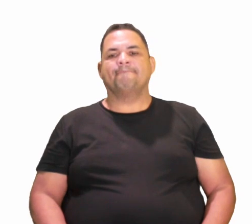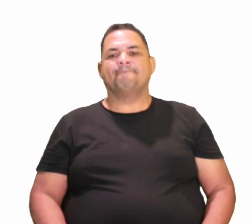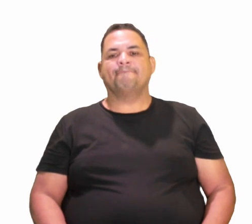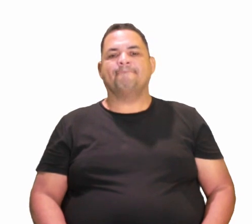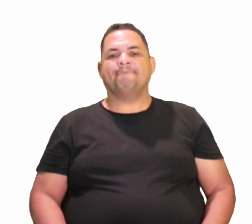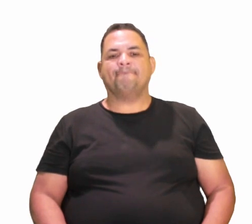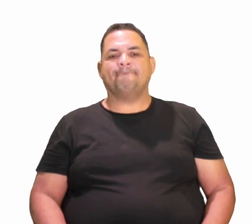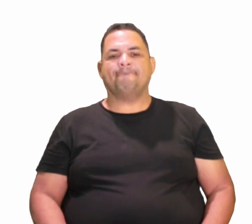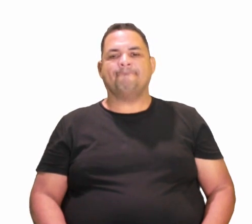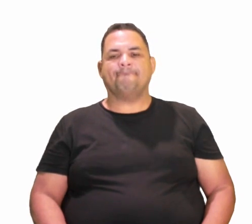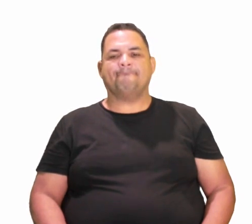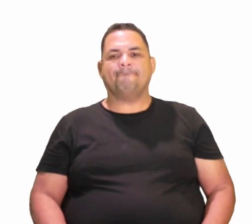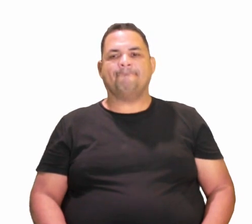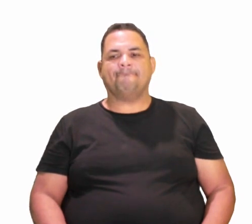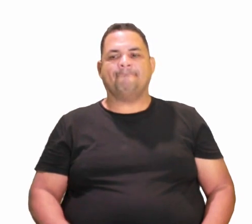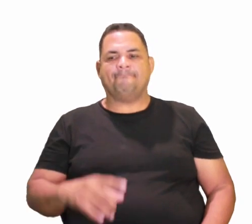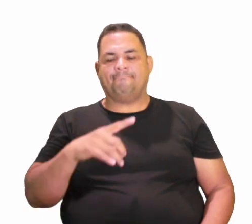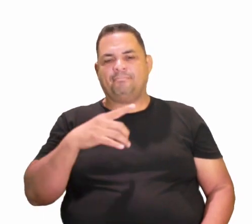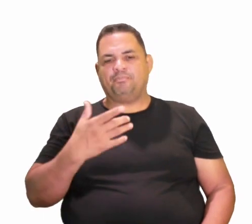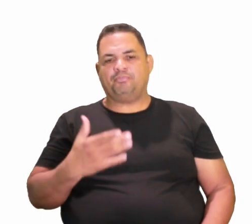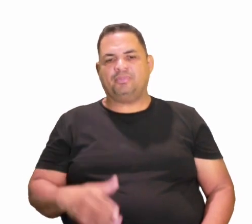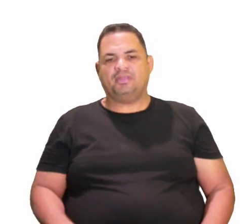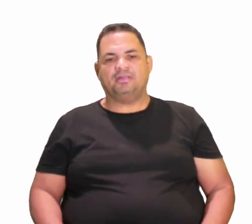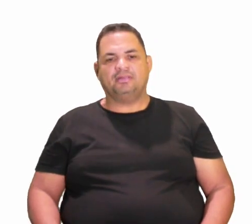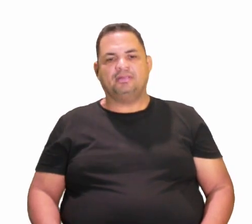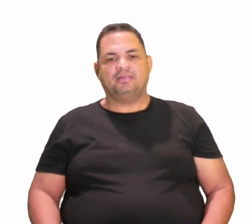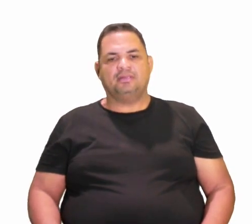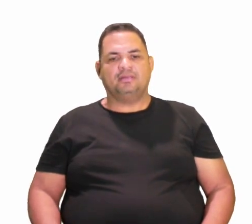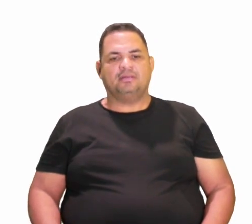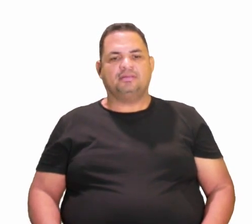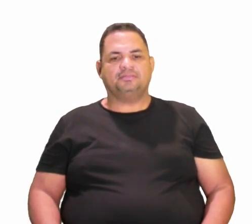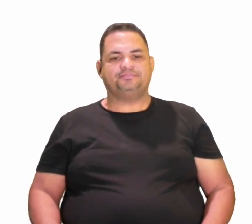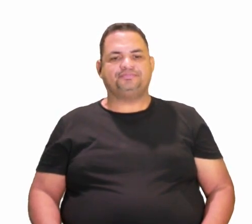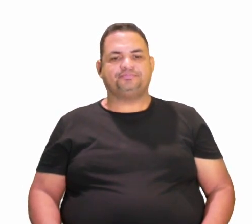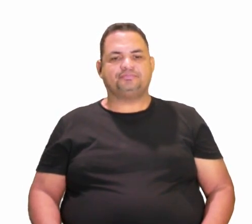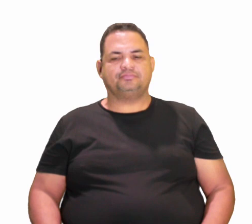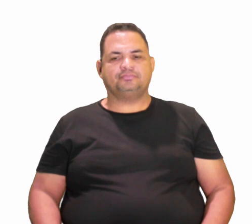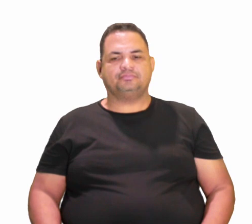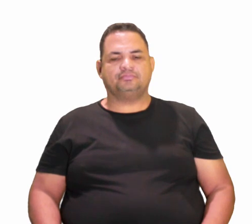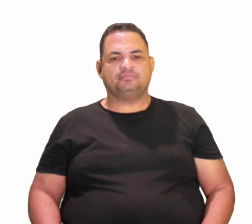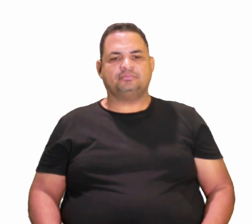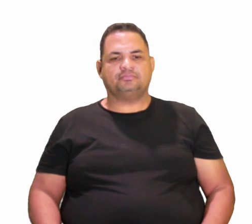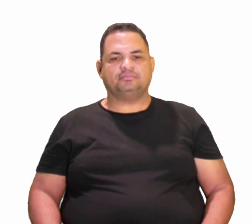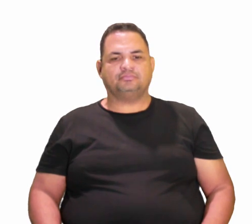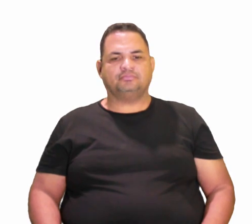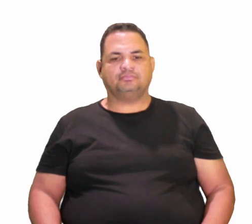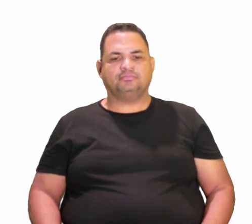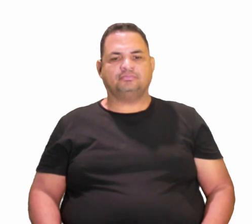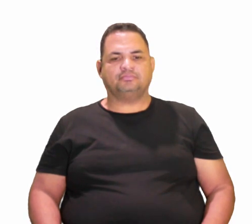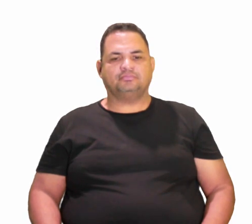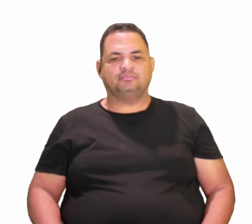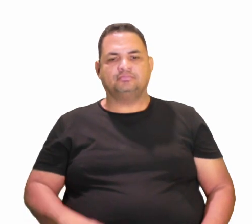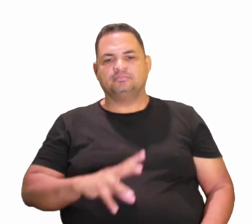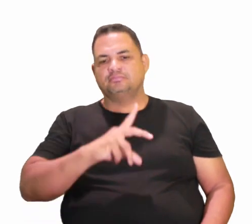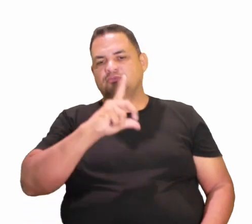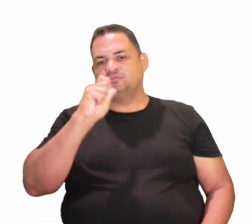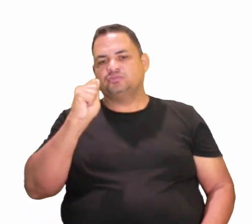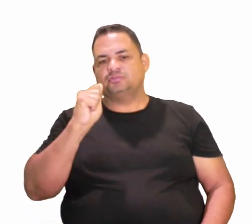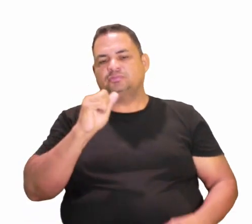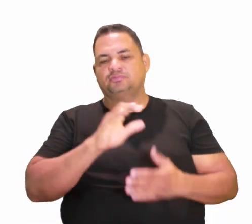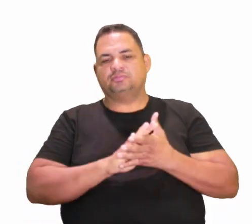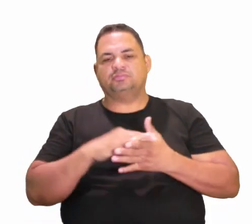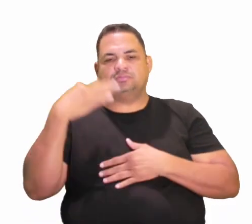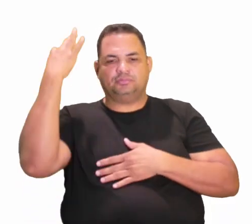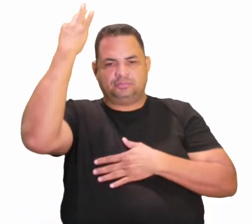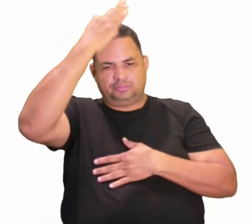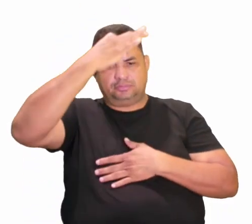do que o Thanksgiving, acredito eu. Temos o St. Patrick's Day, que é o dia de São Patrício. O